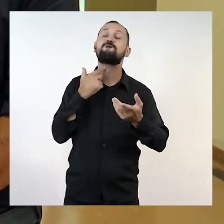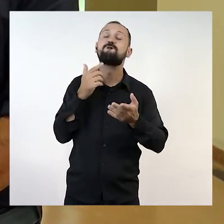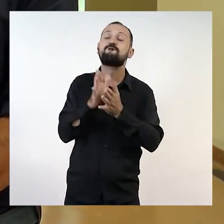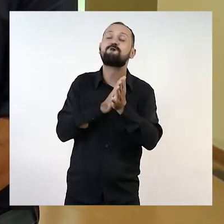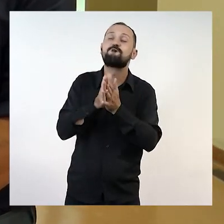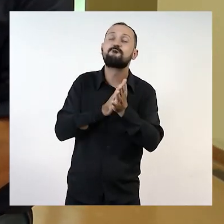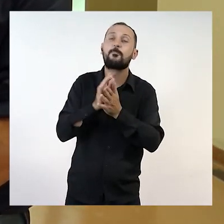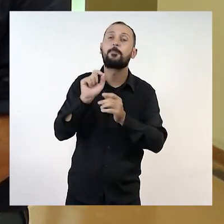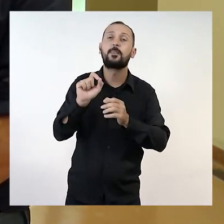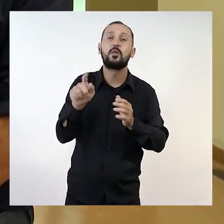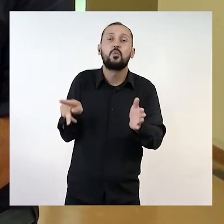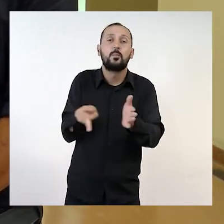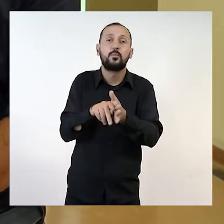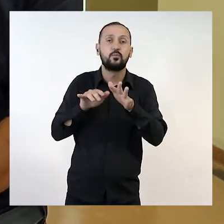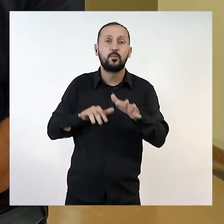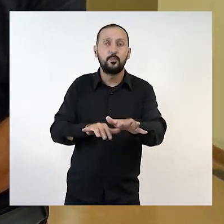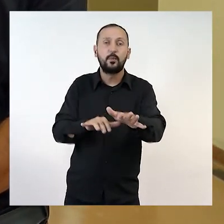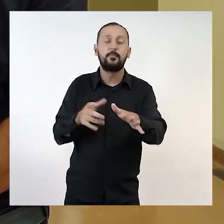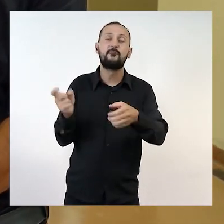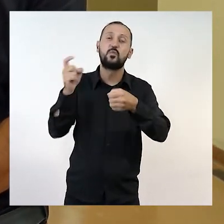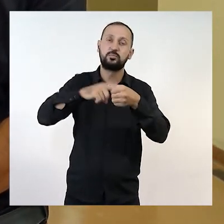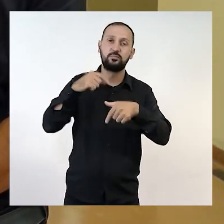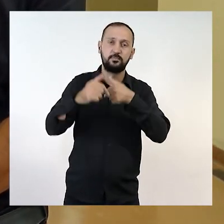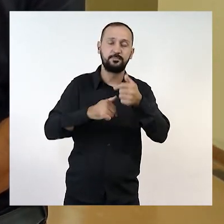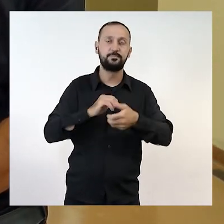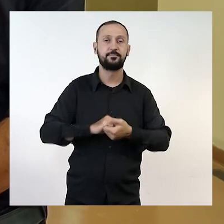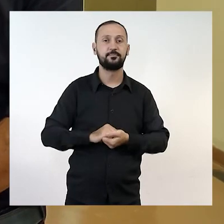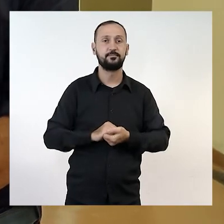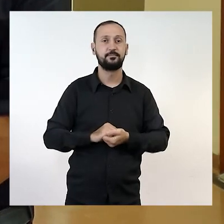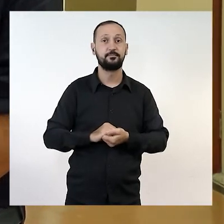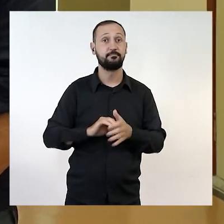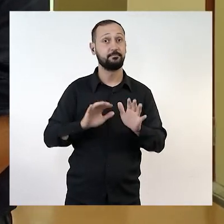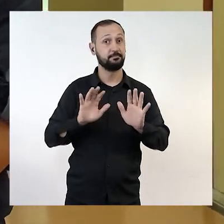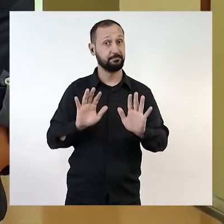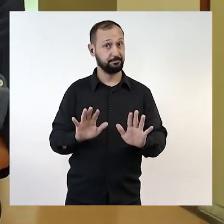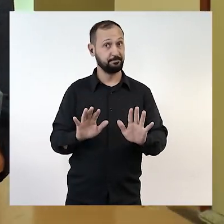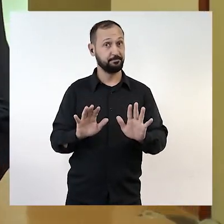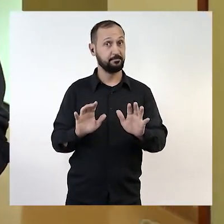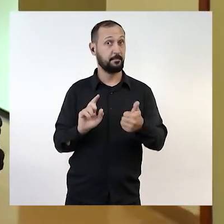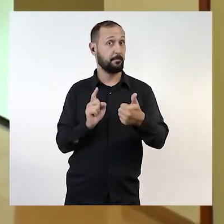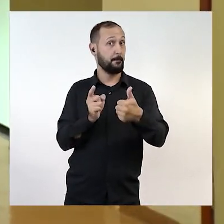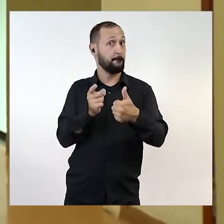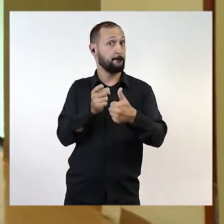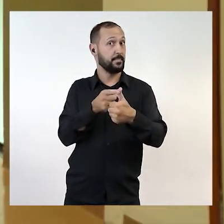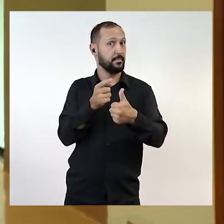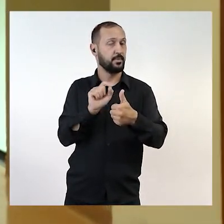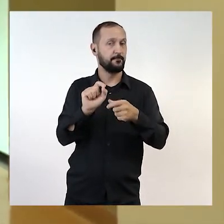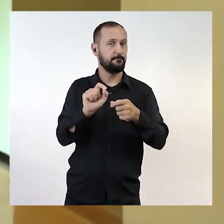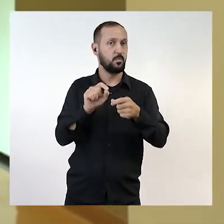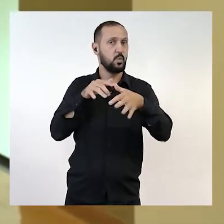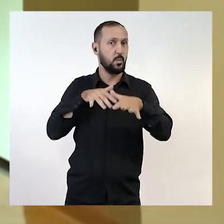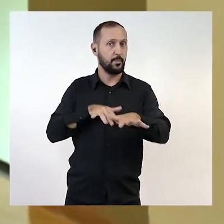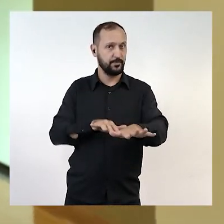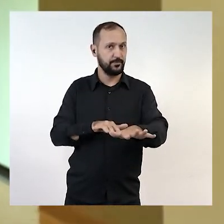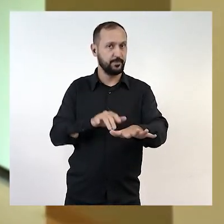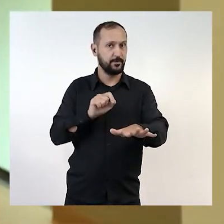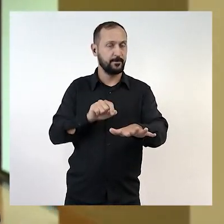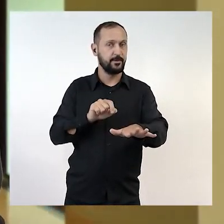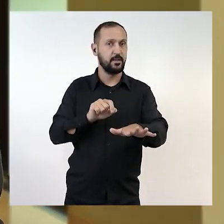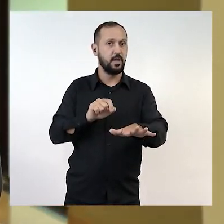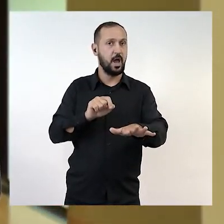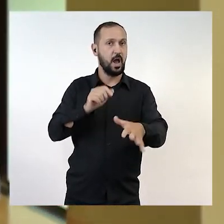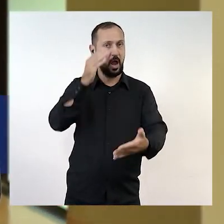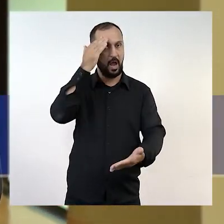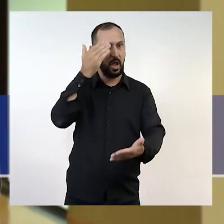aspirações do movimento, quais são as expectativas para essa retomada dos trabalhos? Bom, em primeiro lugar, o